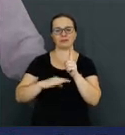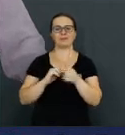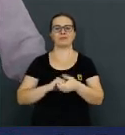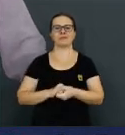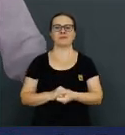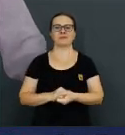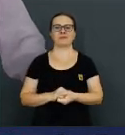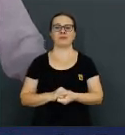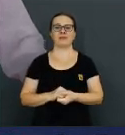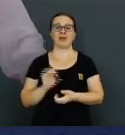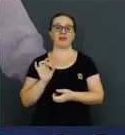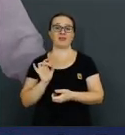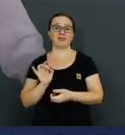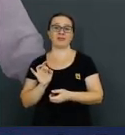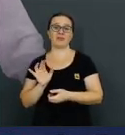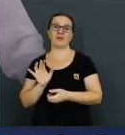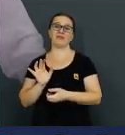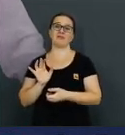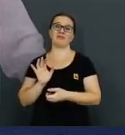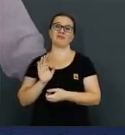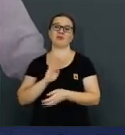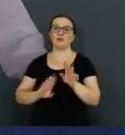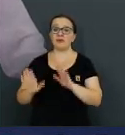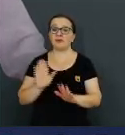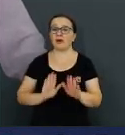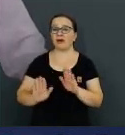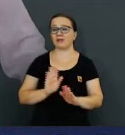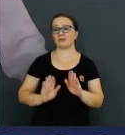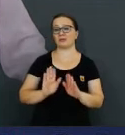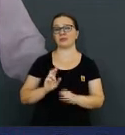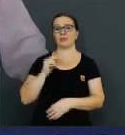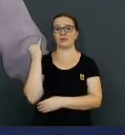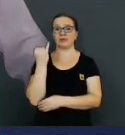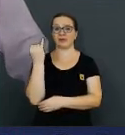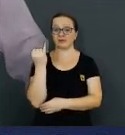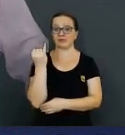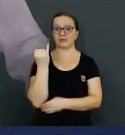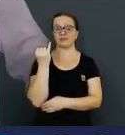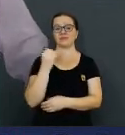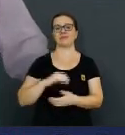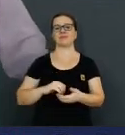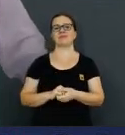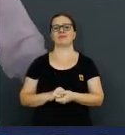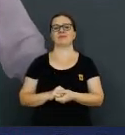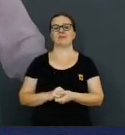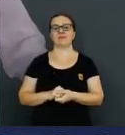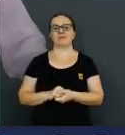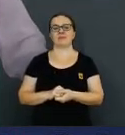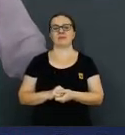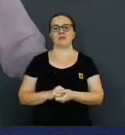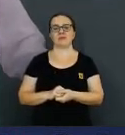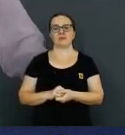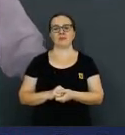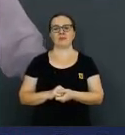tá, irmãos, é precaução, tá bom? Não é falta de amor, nada disso. Pode dar as mãos, abraçar, apertar as mãos, mas